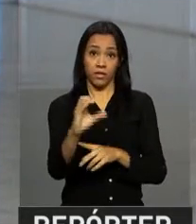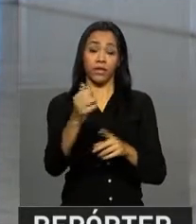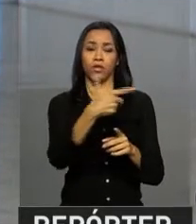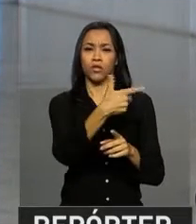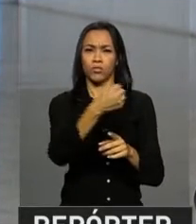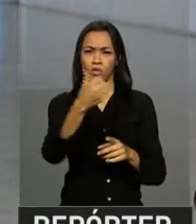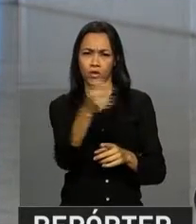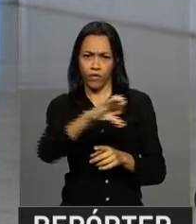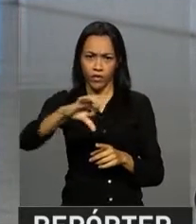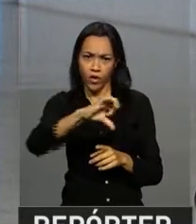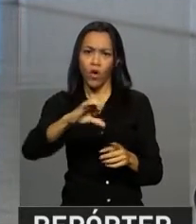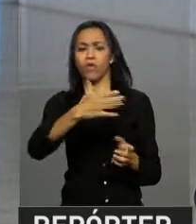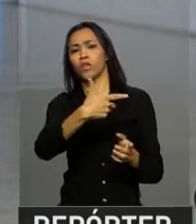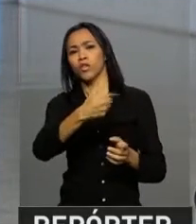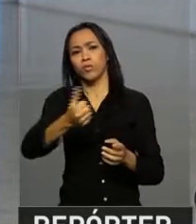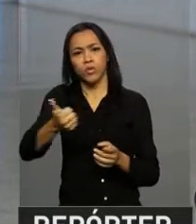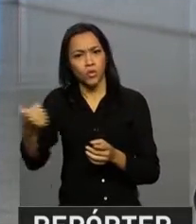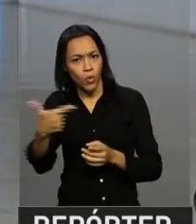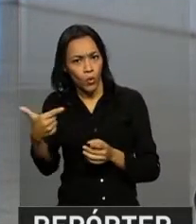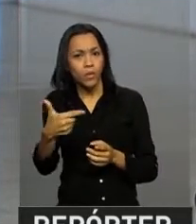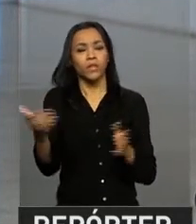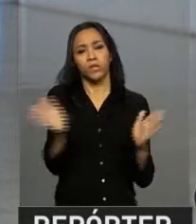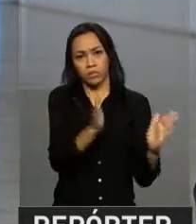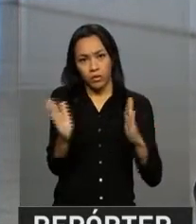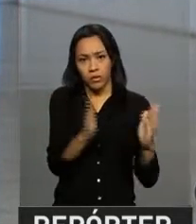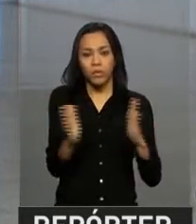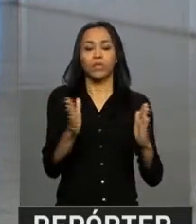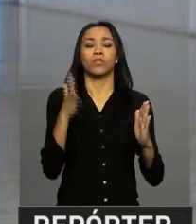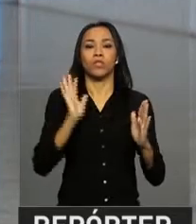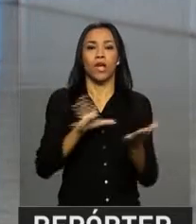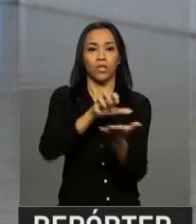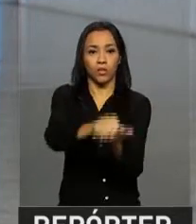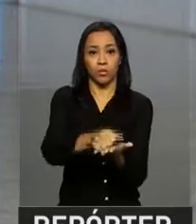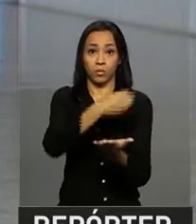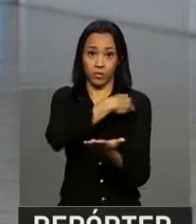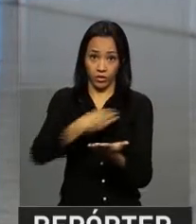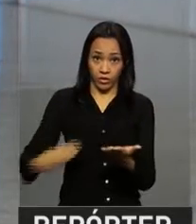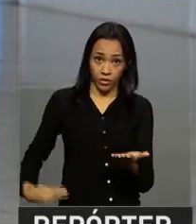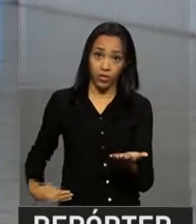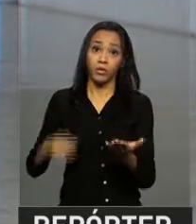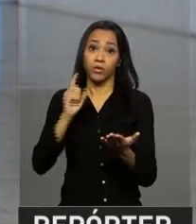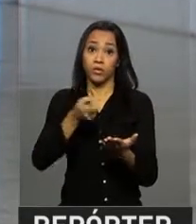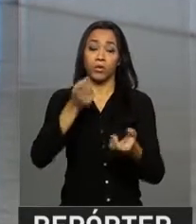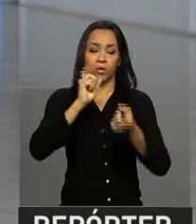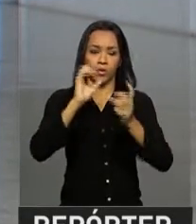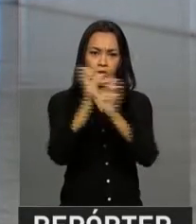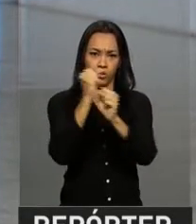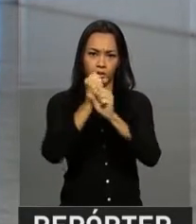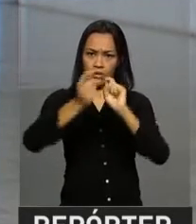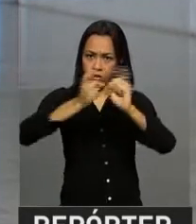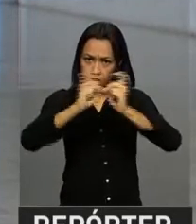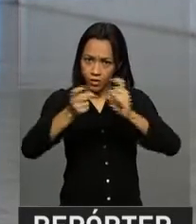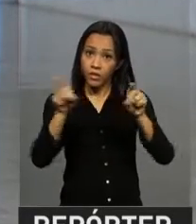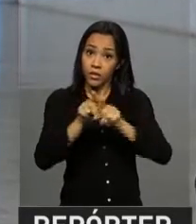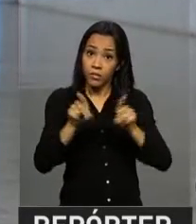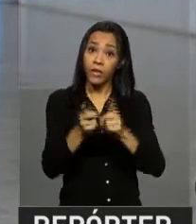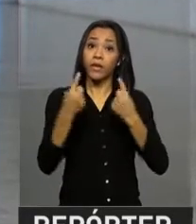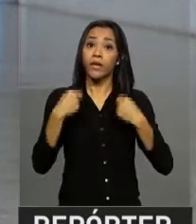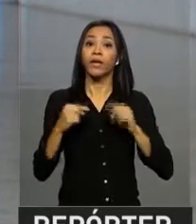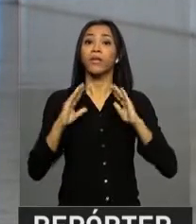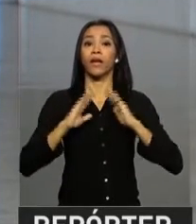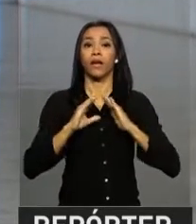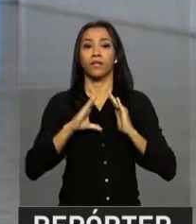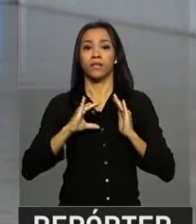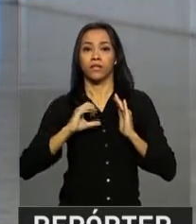e 2002, Parente ocupou os cargos de ministro de Minas e Energia, do Planejamento e da Casa Civil.